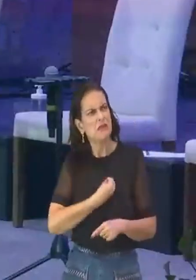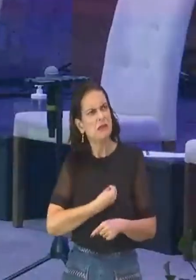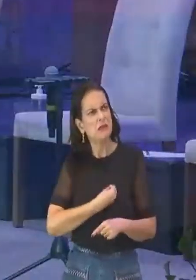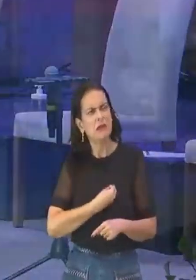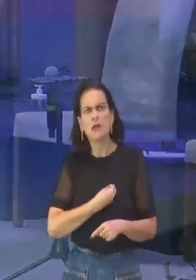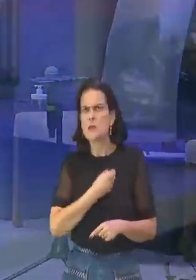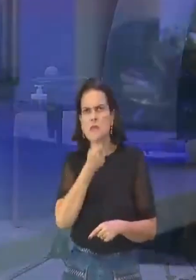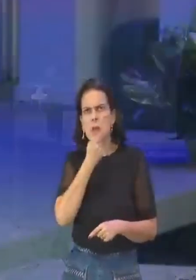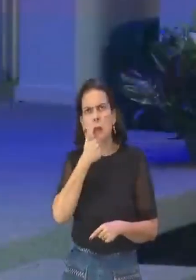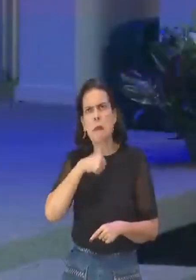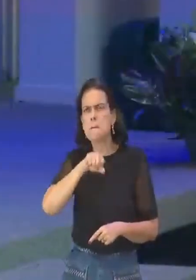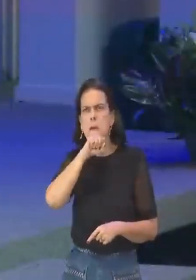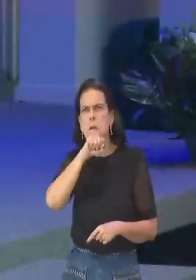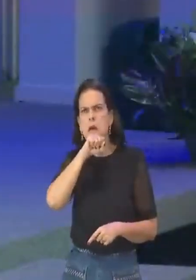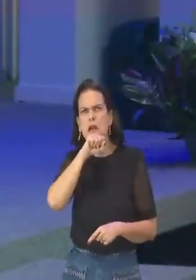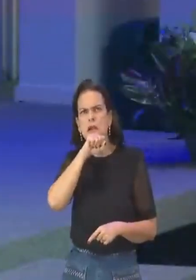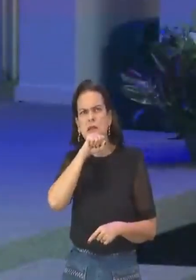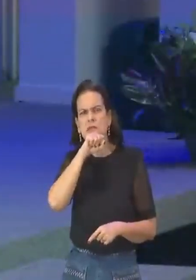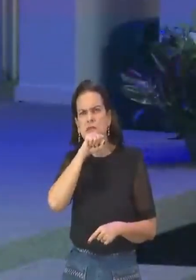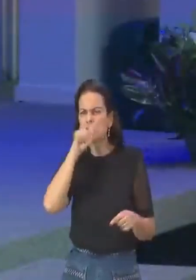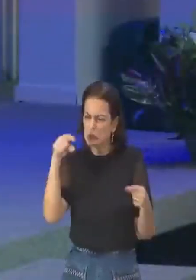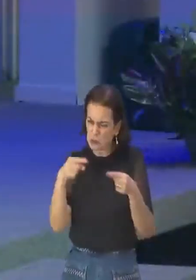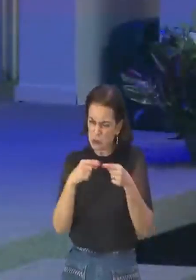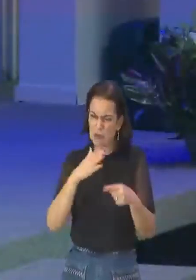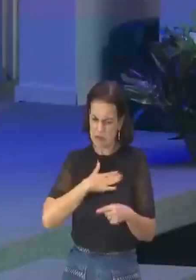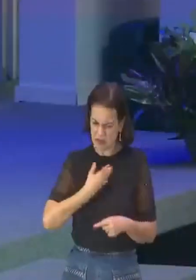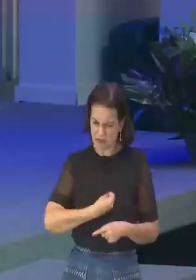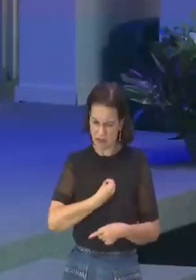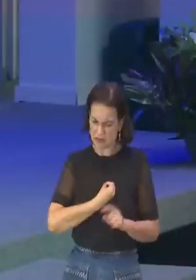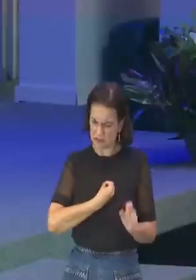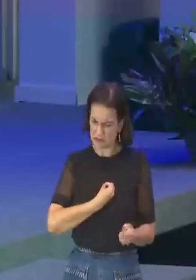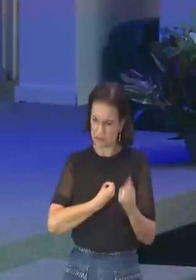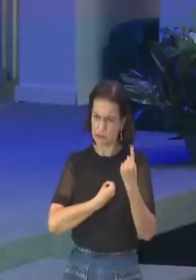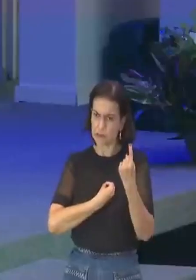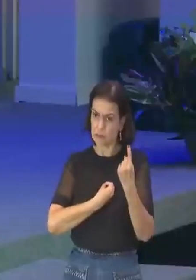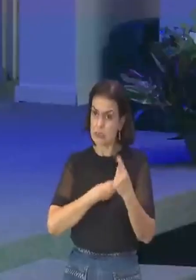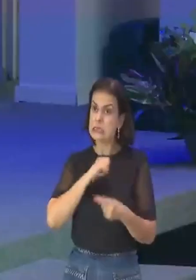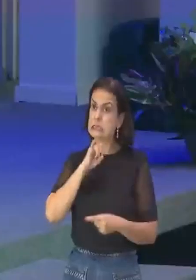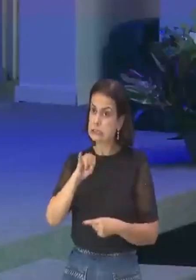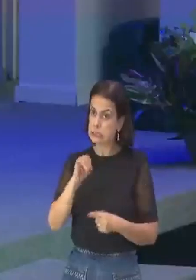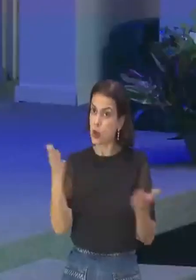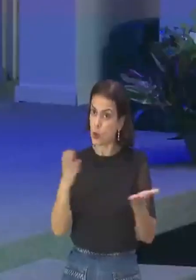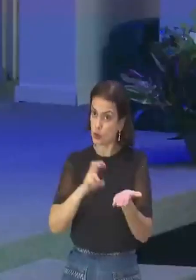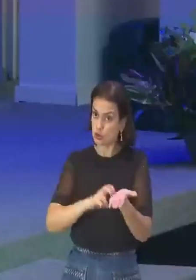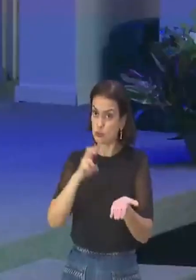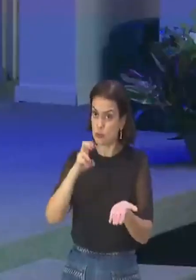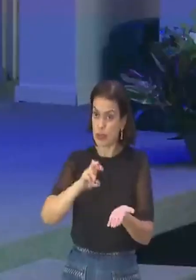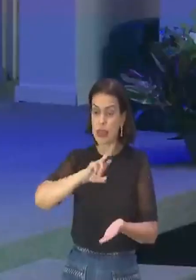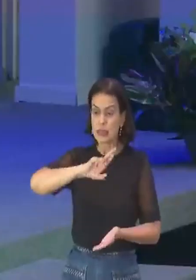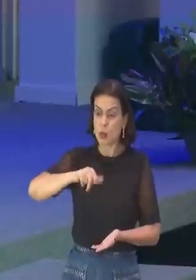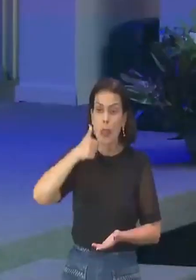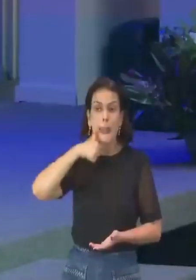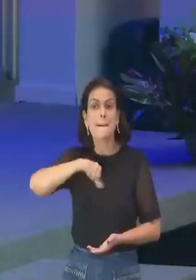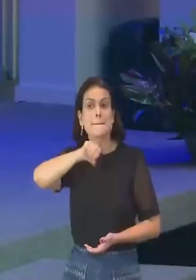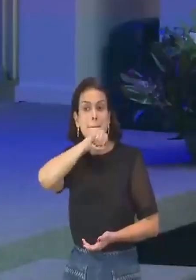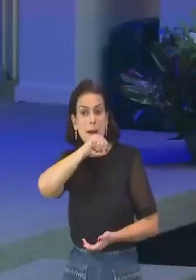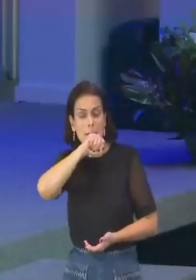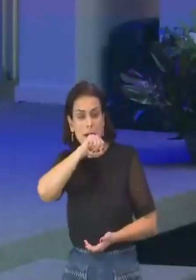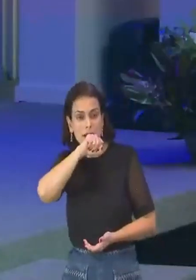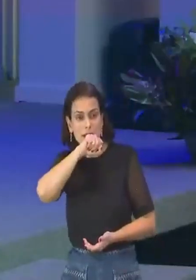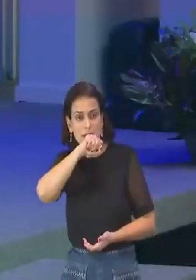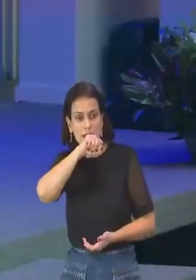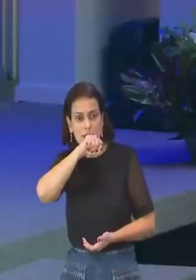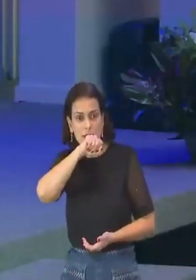mãe ainda. O que essa pregação tem a ver comigo? Se você nesta manhã não é uma mãe